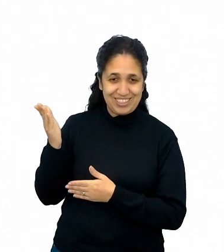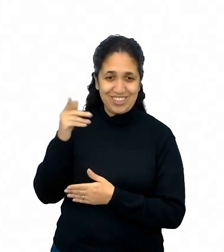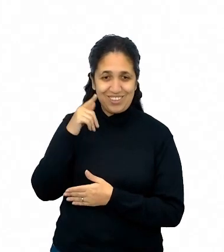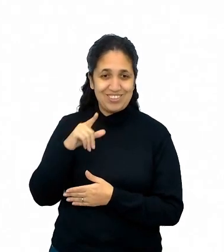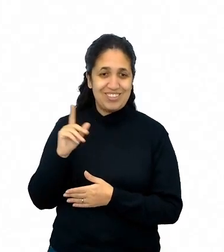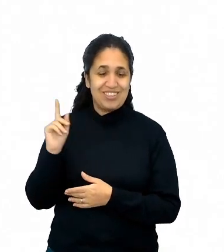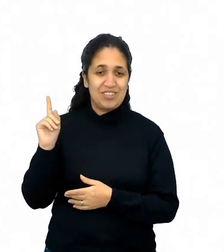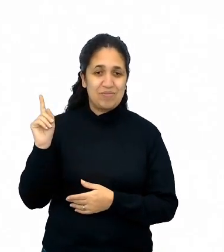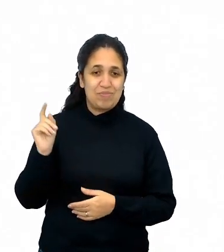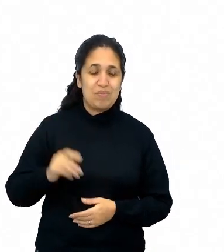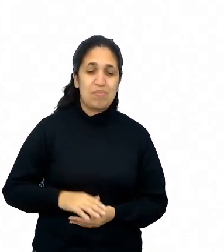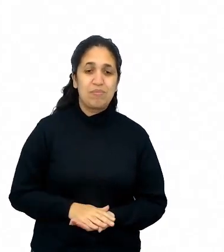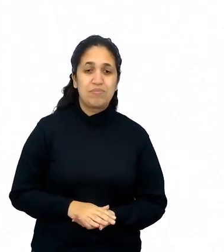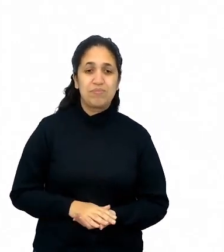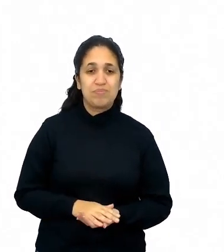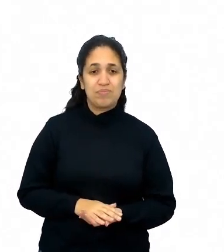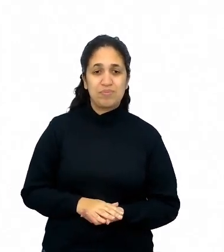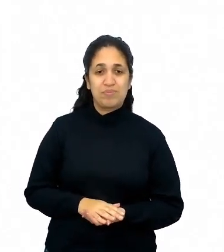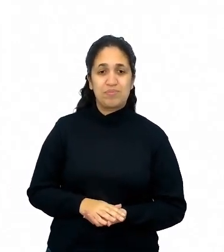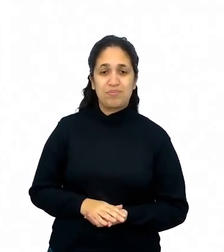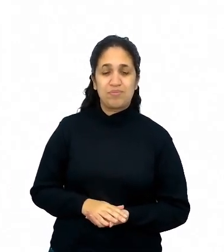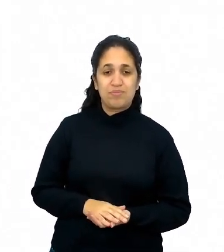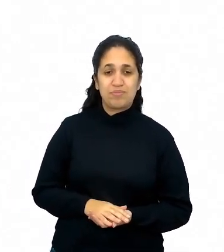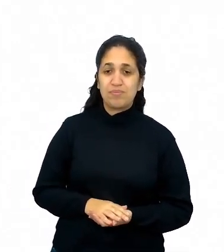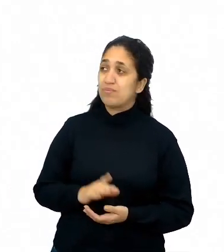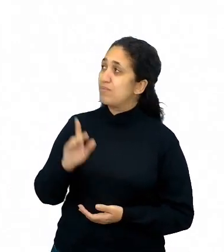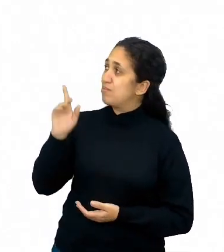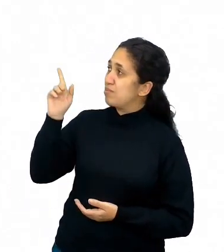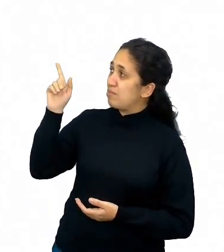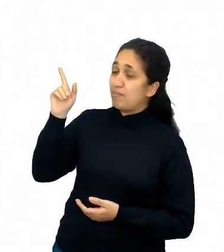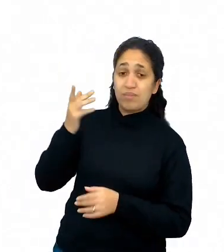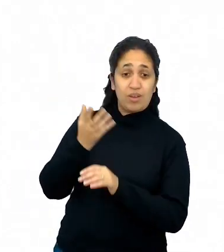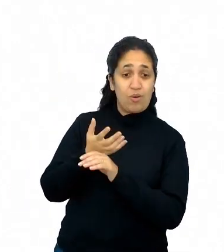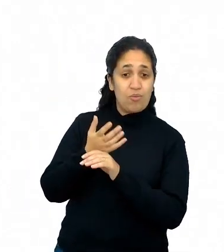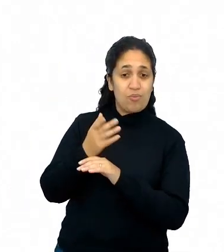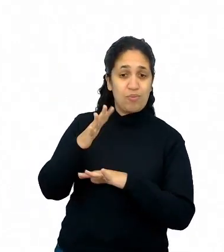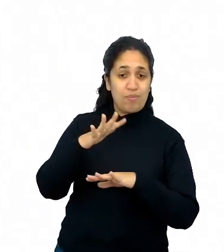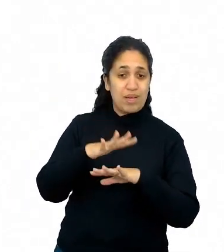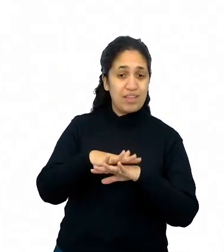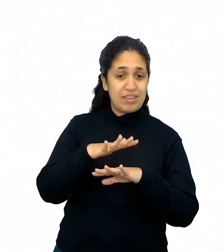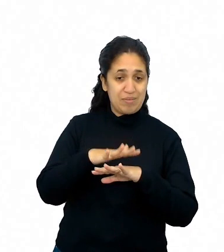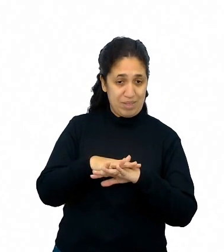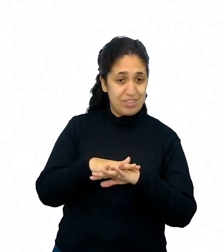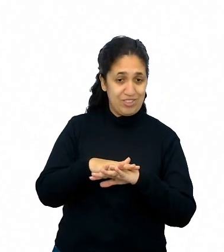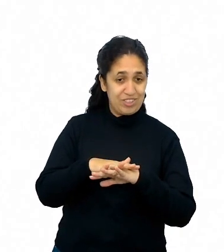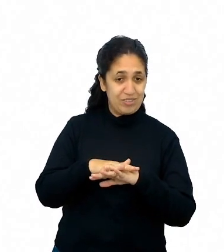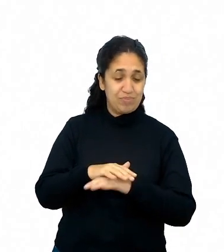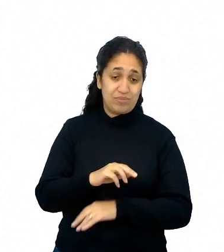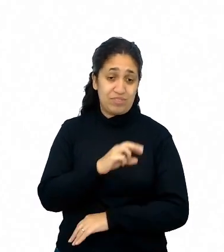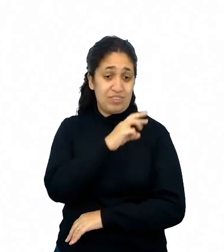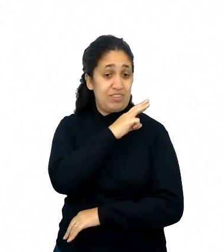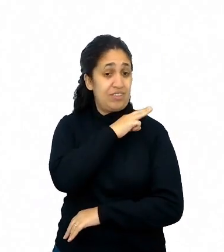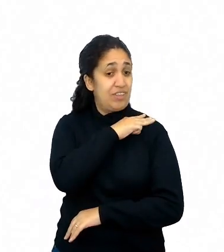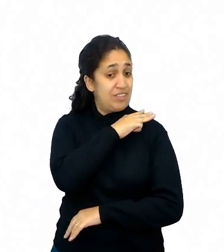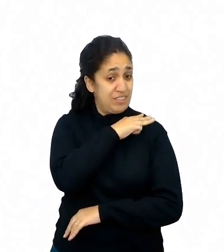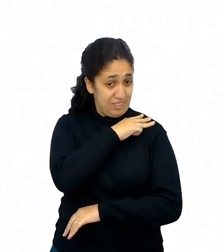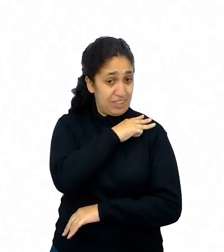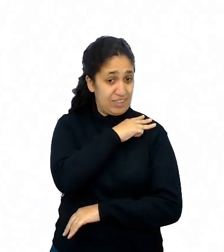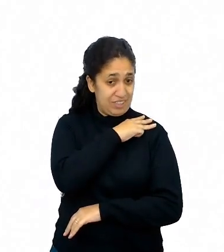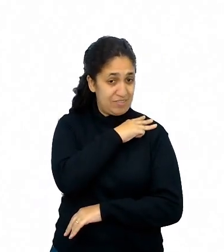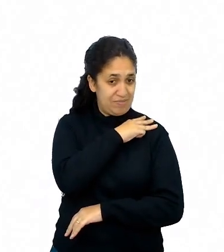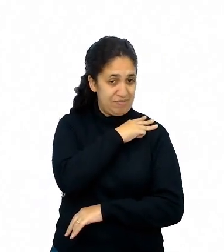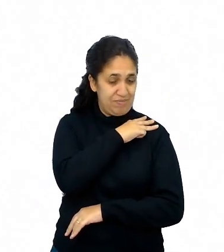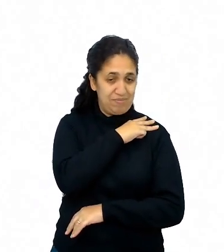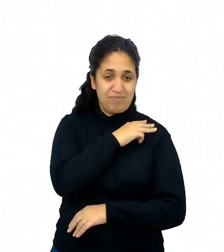vocês, né? Então, está aí o nosso componente curricular matemática, a série, a terceira série